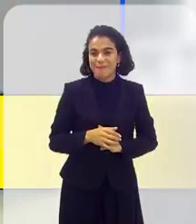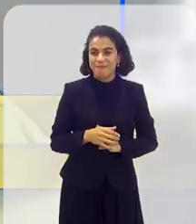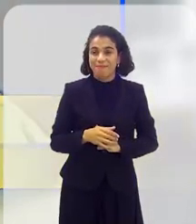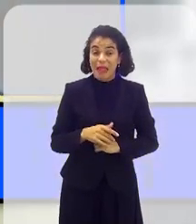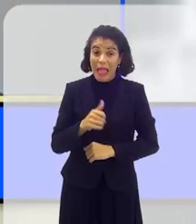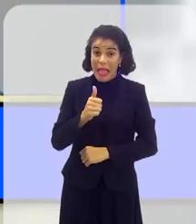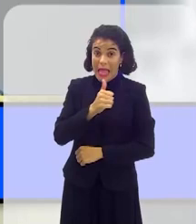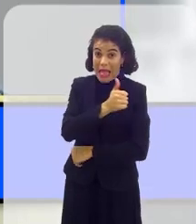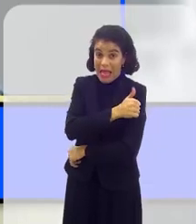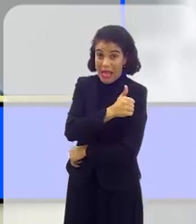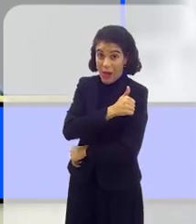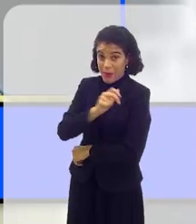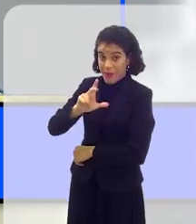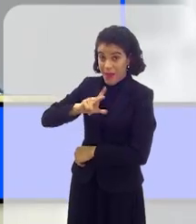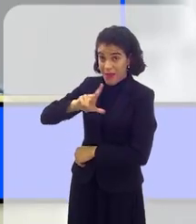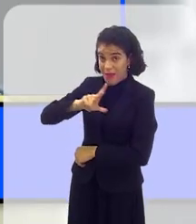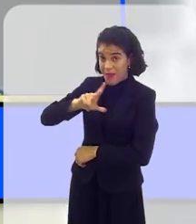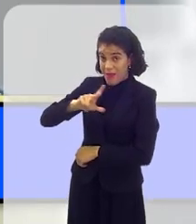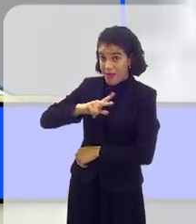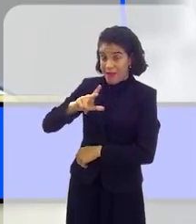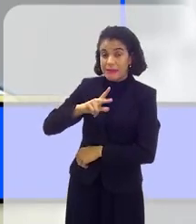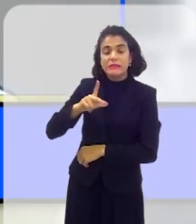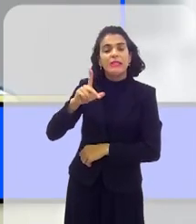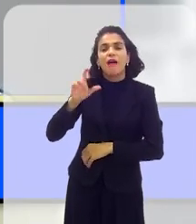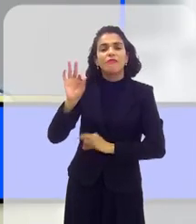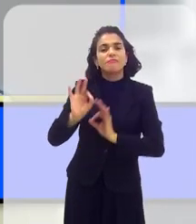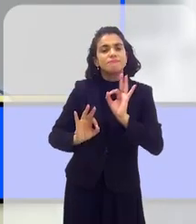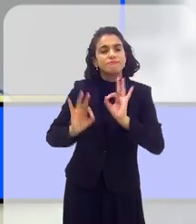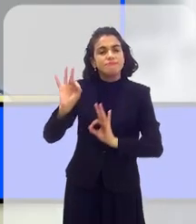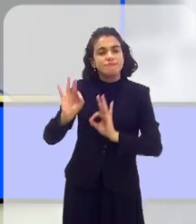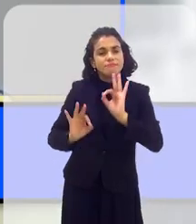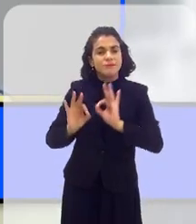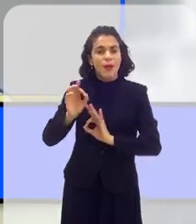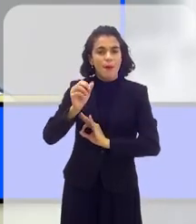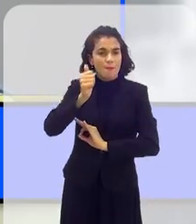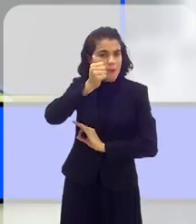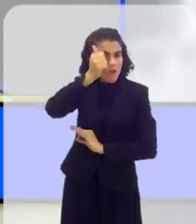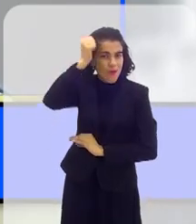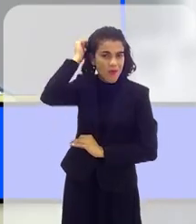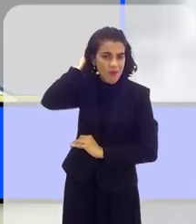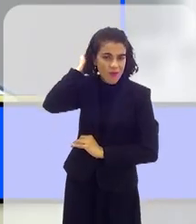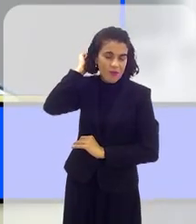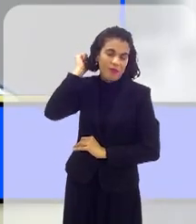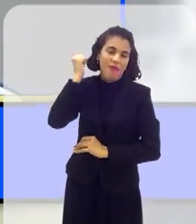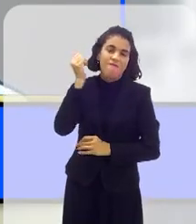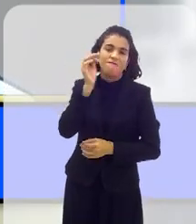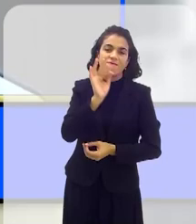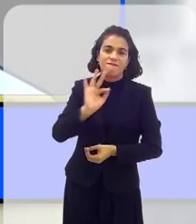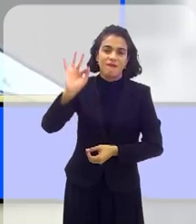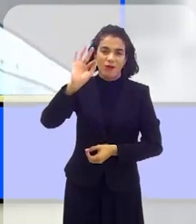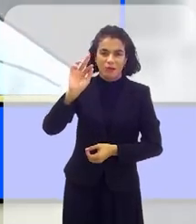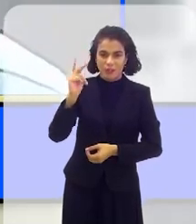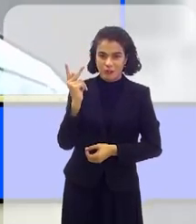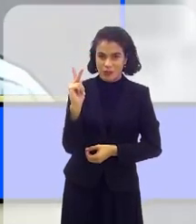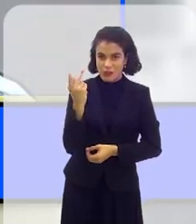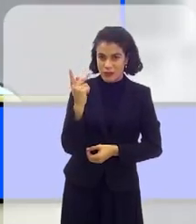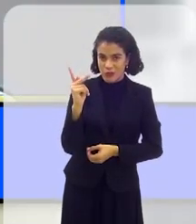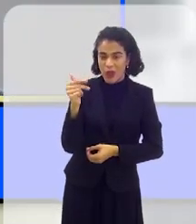A aluna particular, ela estava se preparando para o vestibular da Faculdade de História. Era uma